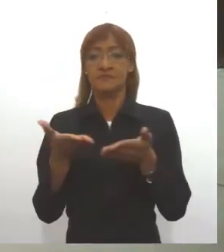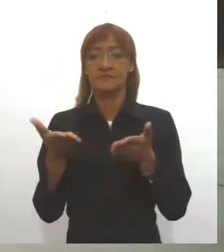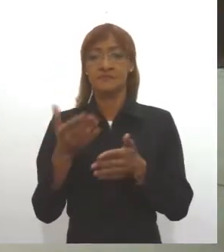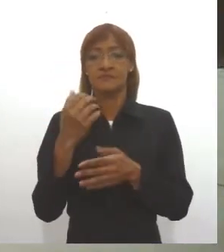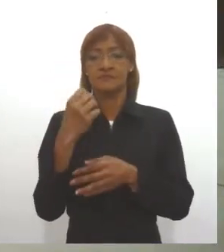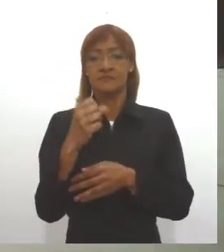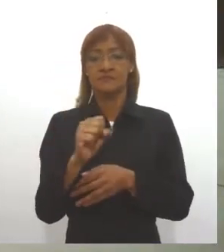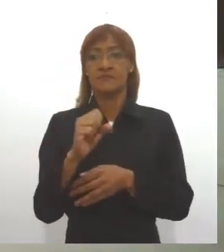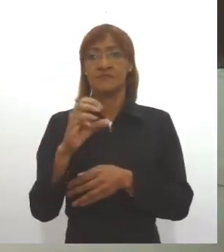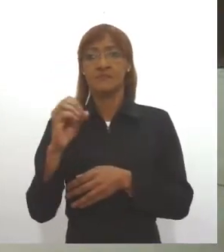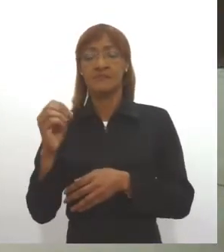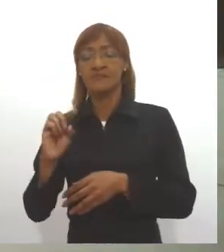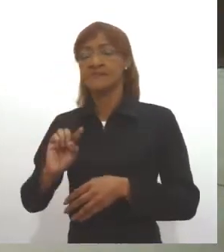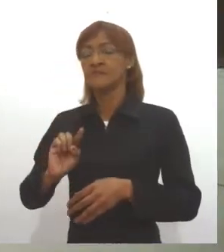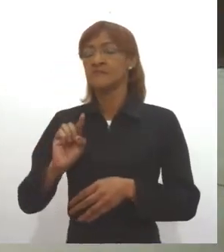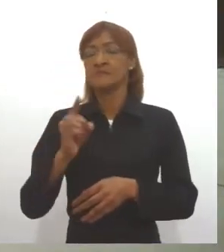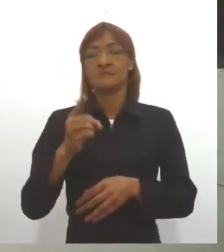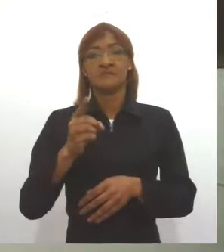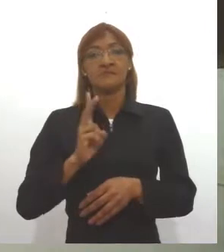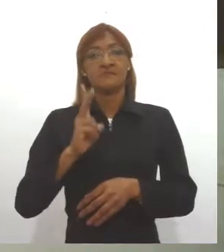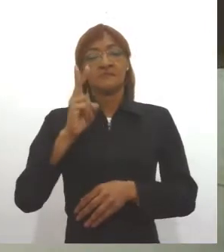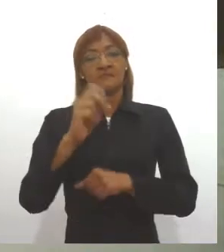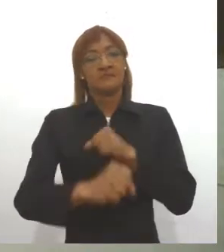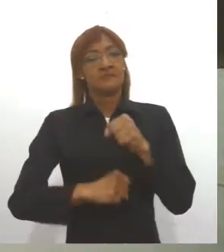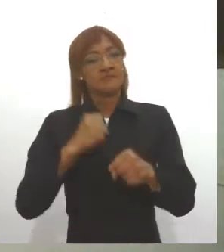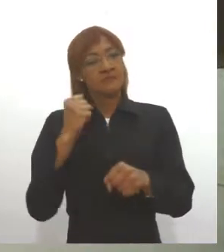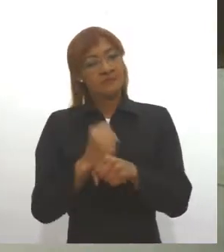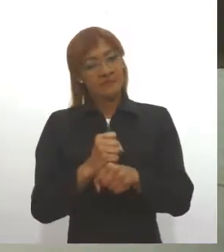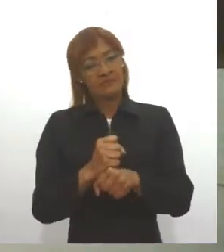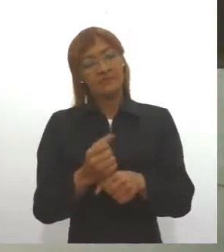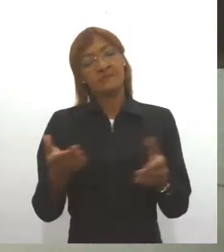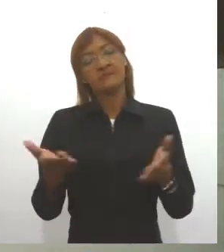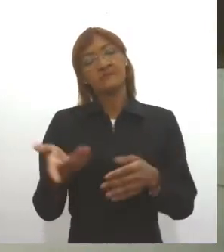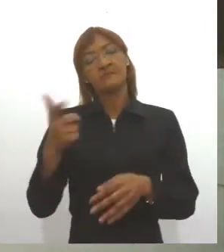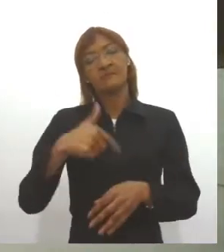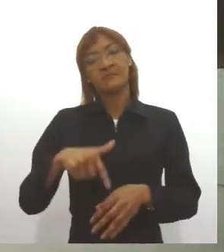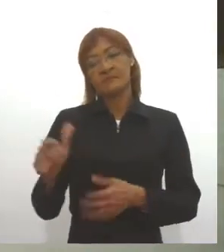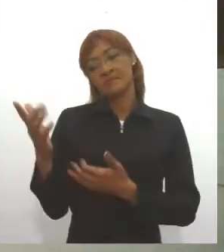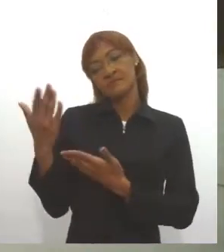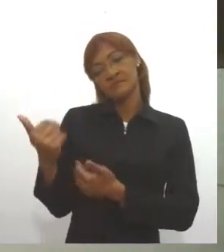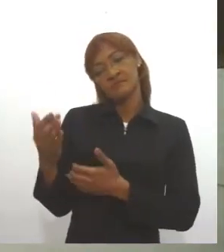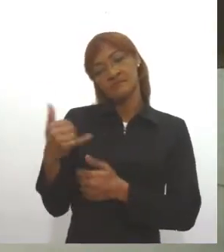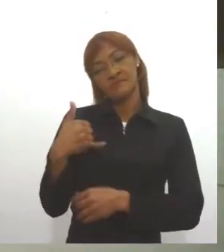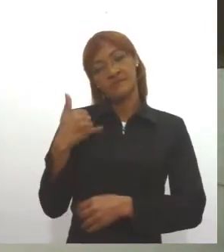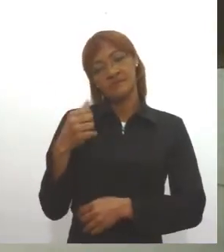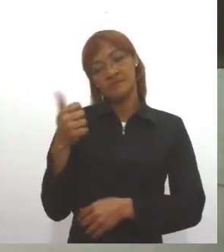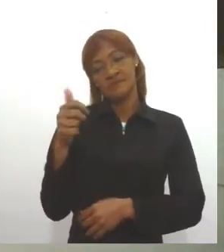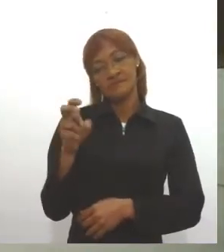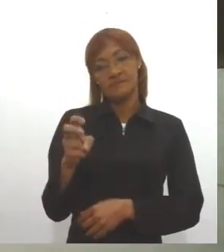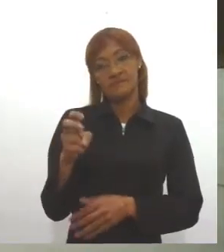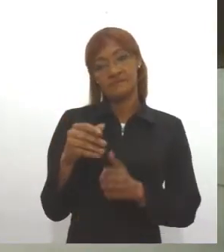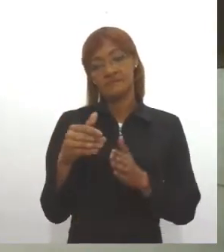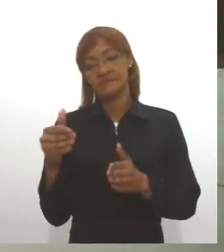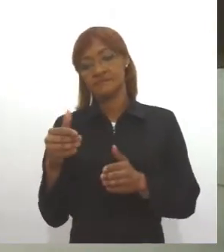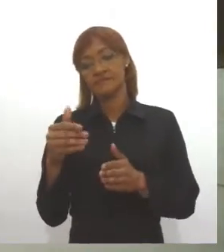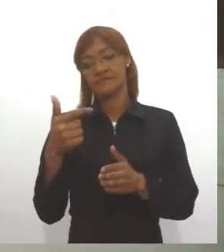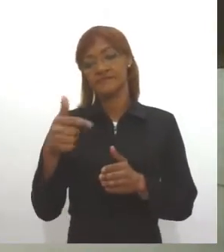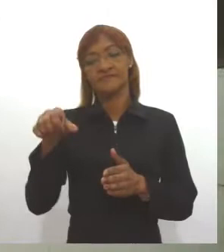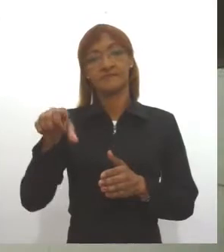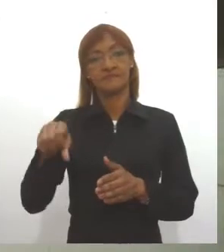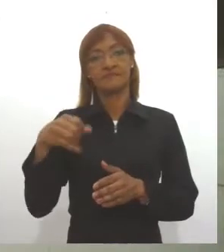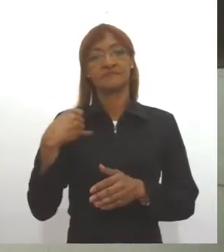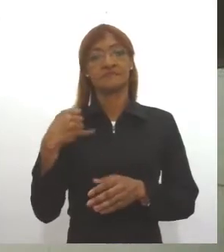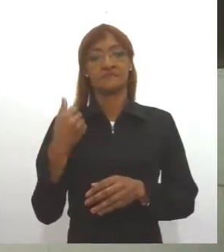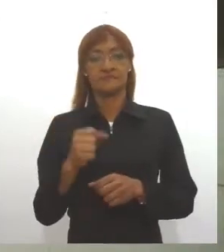mil registros por ano. É a segunda principal causa de morte entre jovens com idade entre 15 e 29 anos. O dia 10